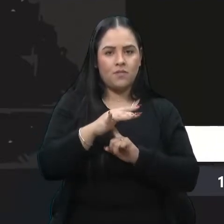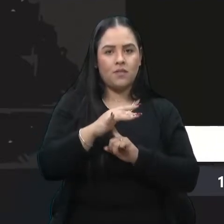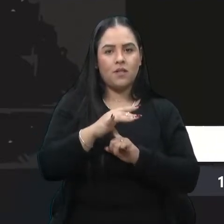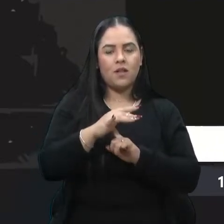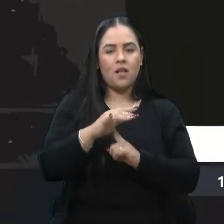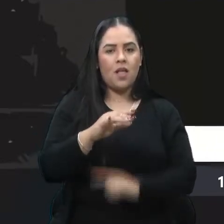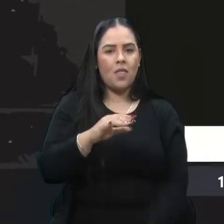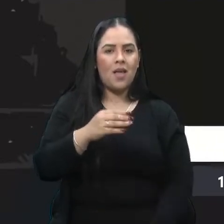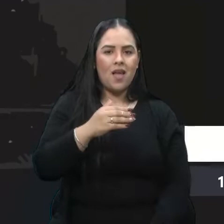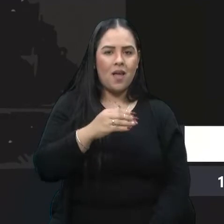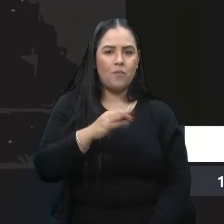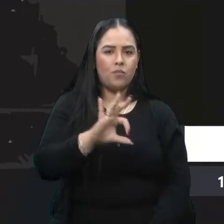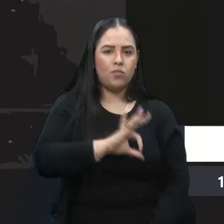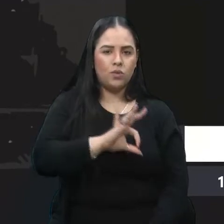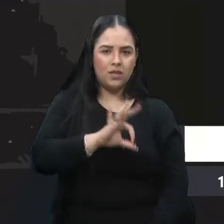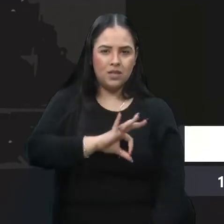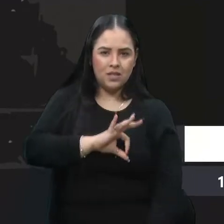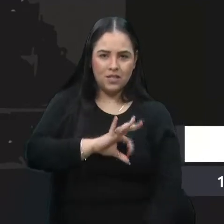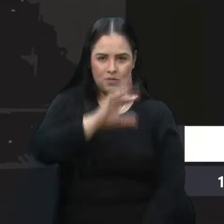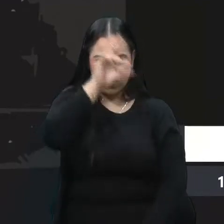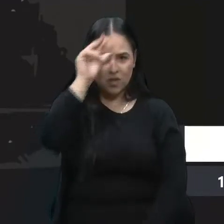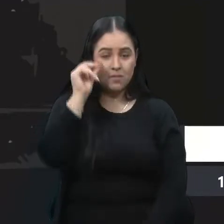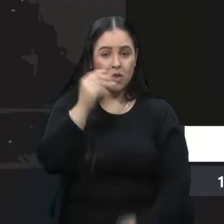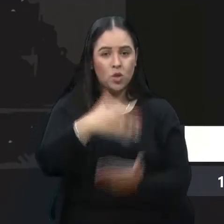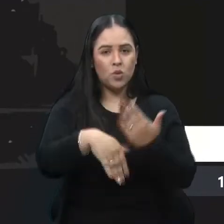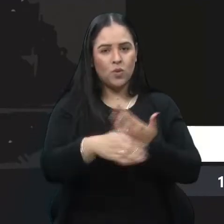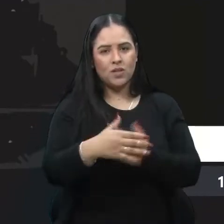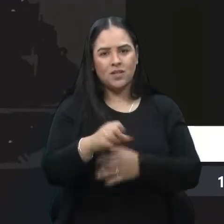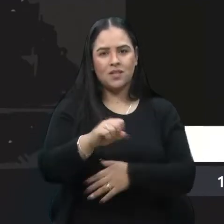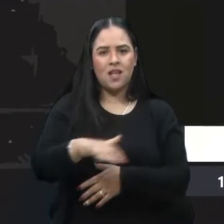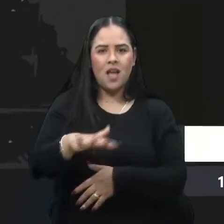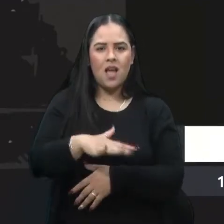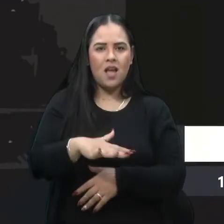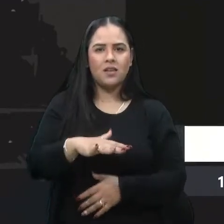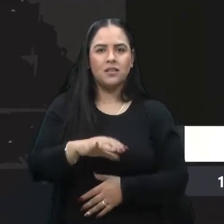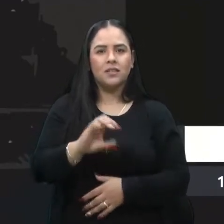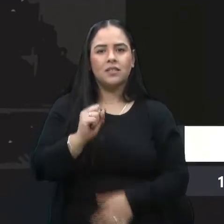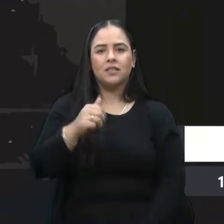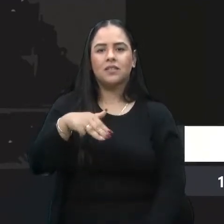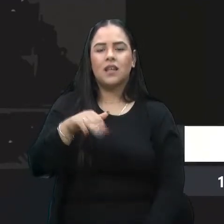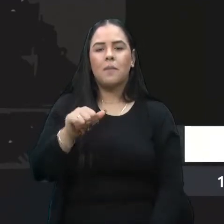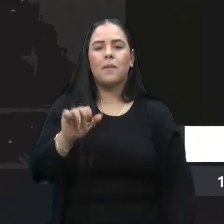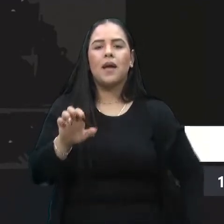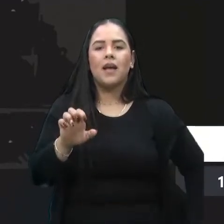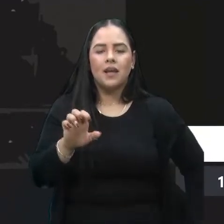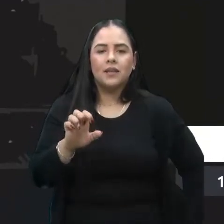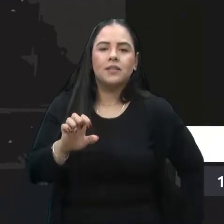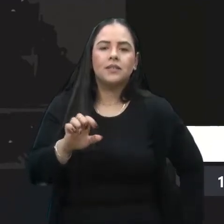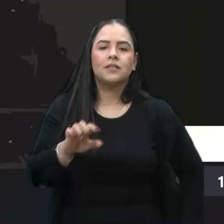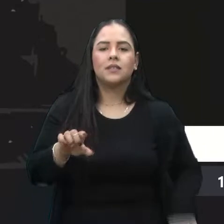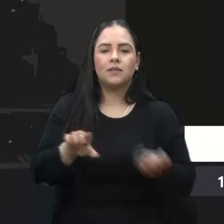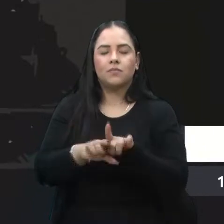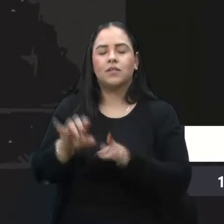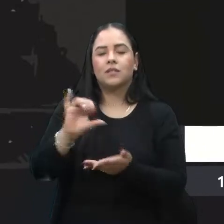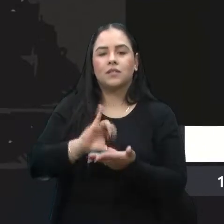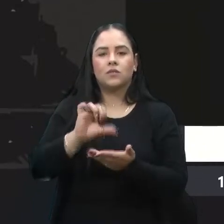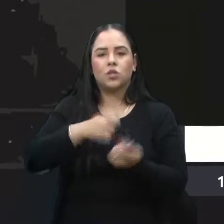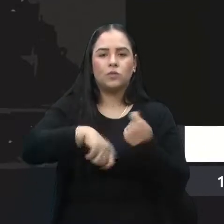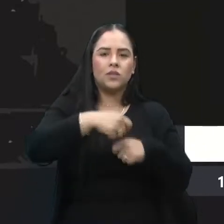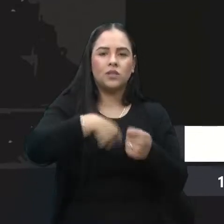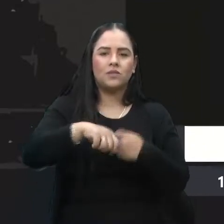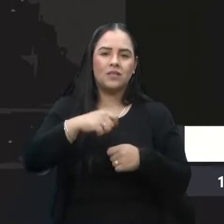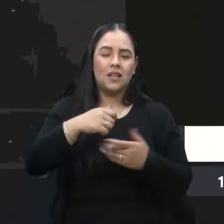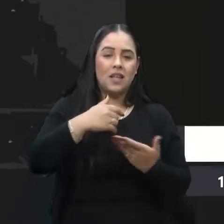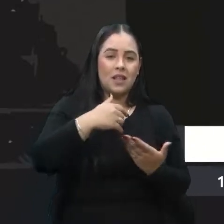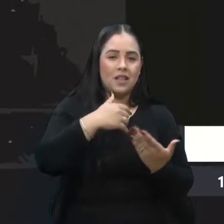né, de todos os setores, da SAMAI, dentro do centro administrativo e das secretarias das obras, do